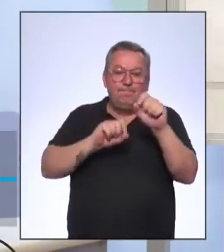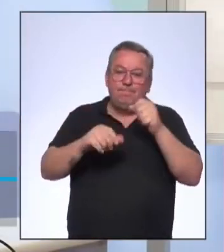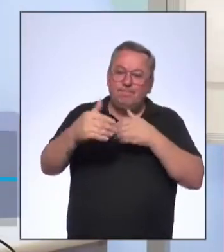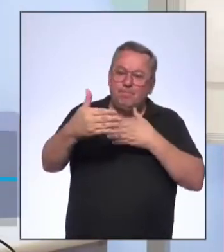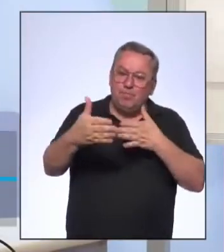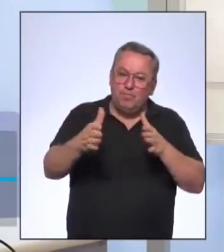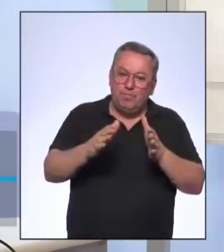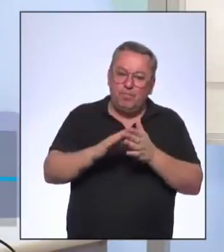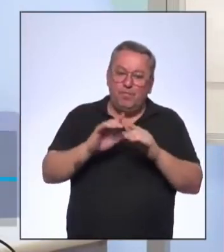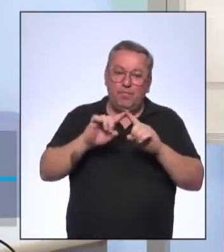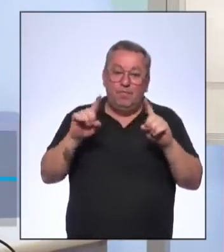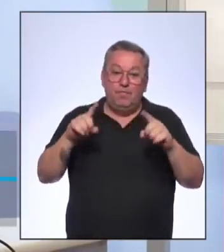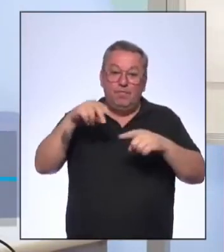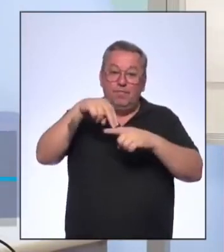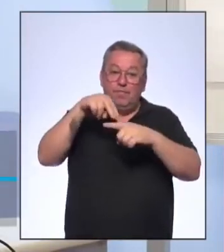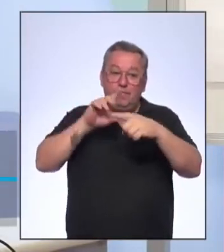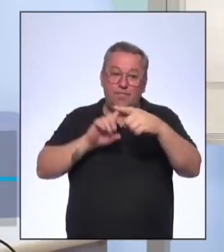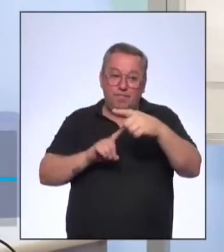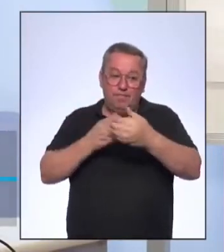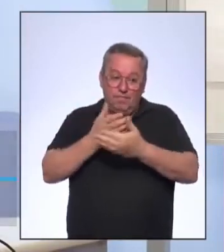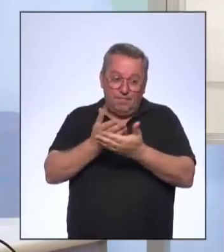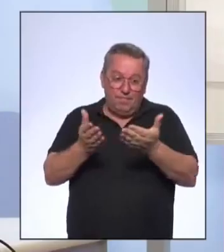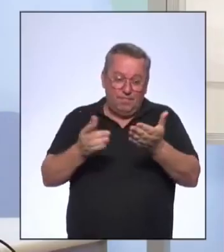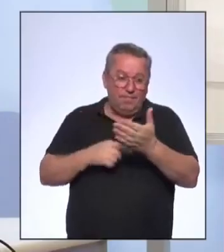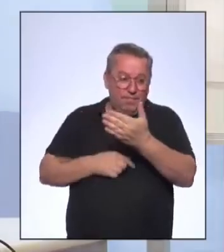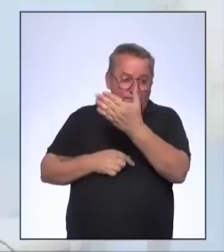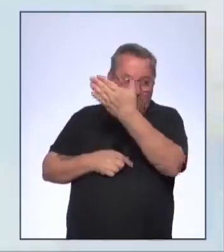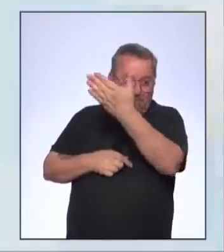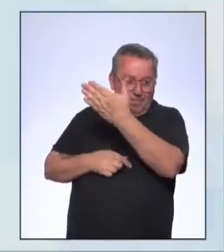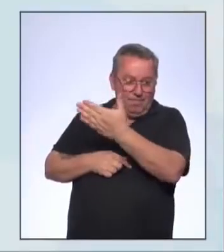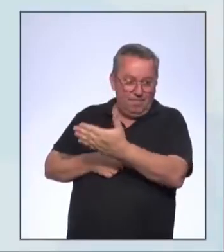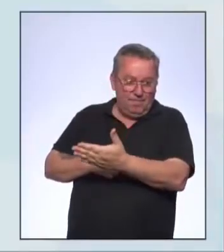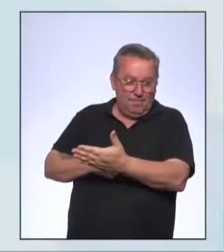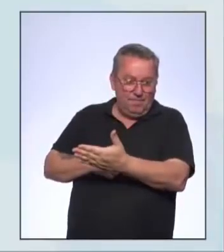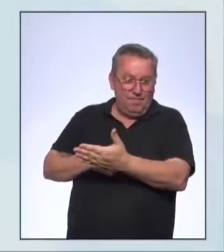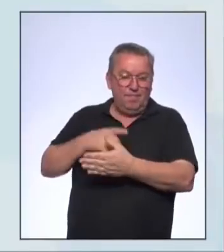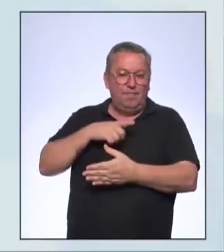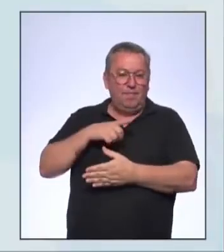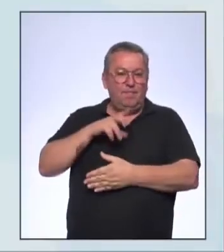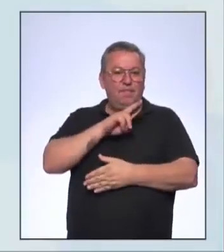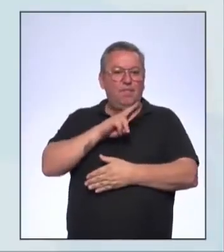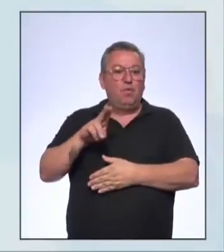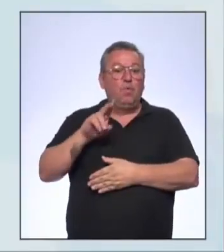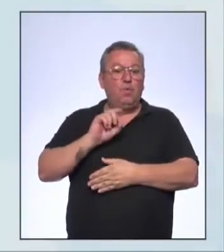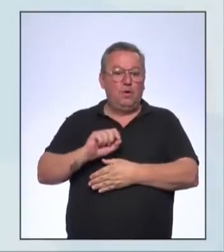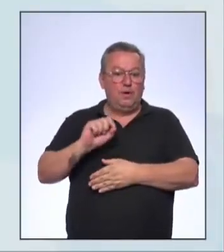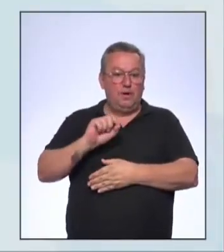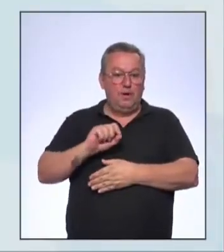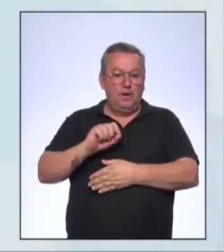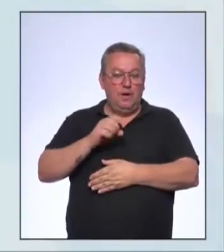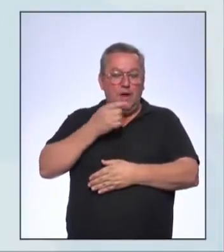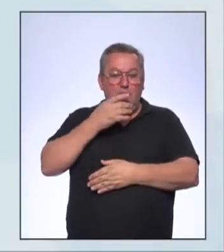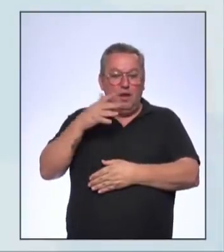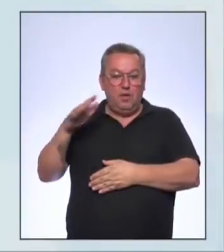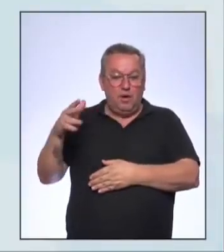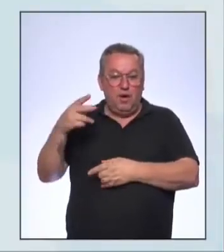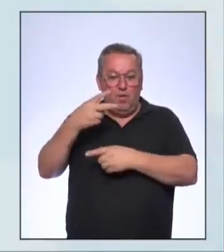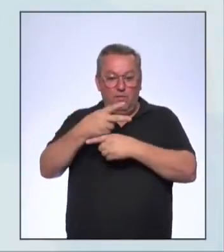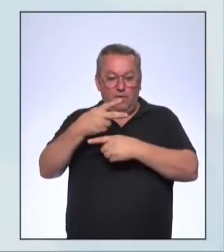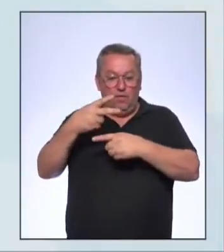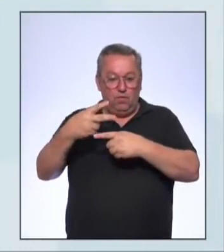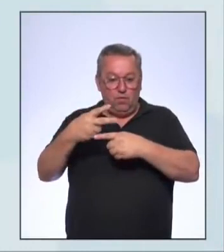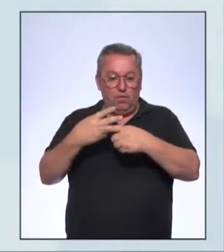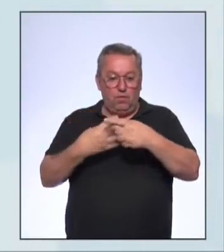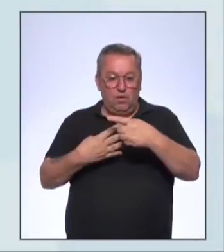inteira. Então, na fração que vai aparecer aí para vocês, eu tenho a seguinte nomenclatura. O litoral dividido pelo